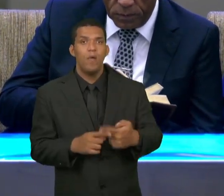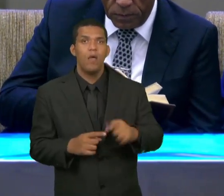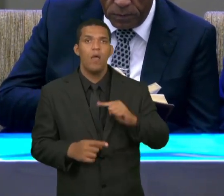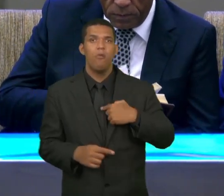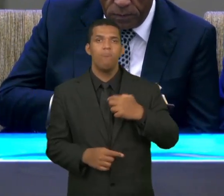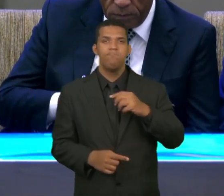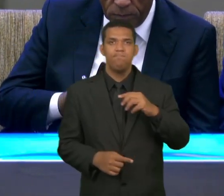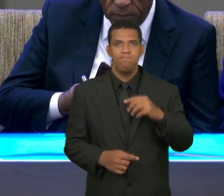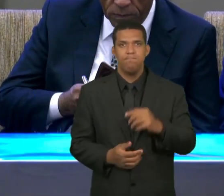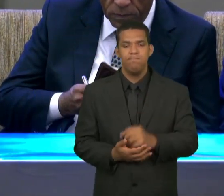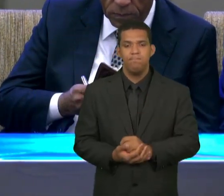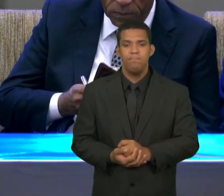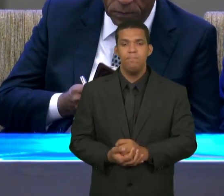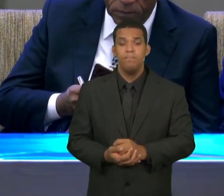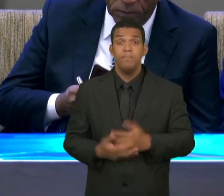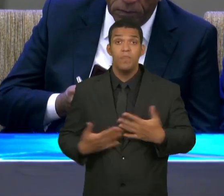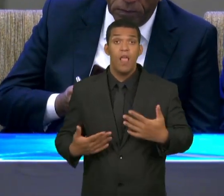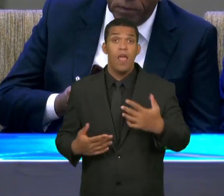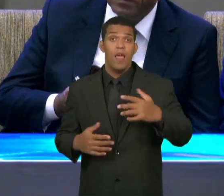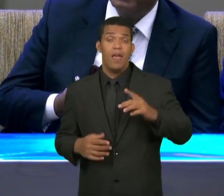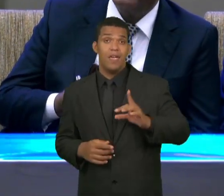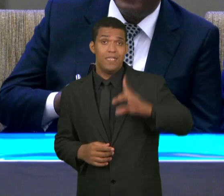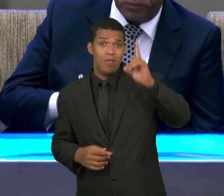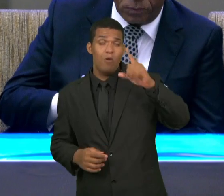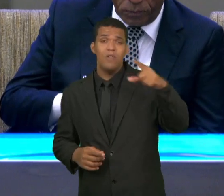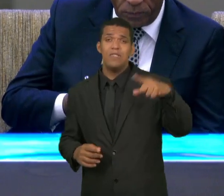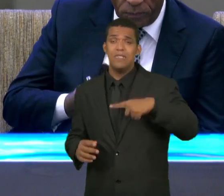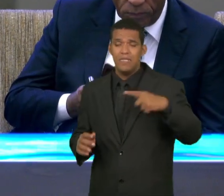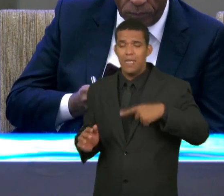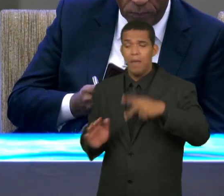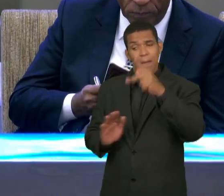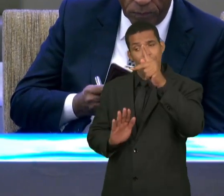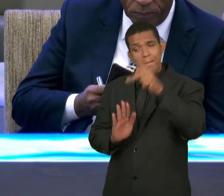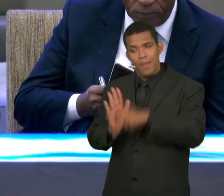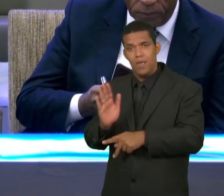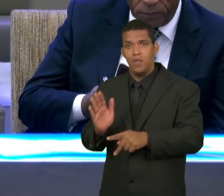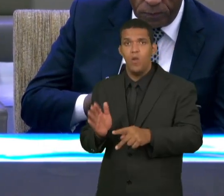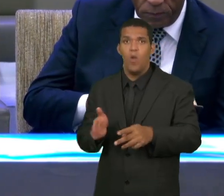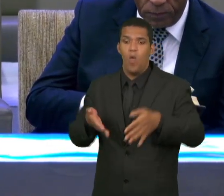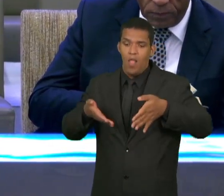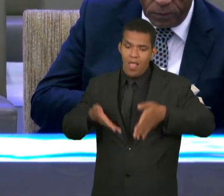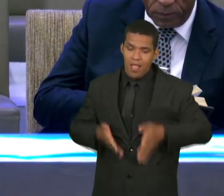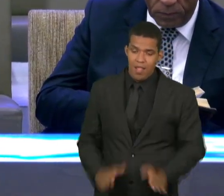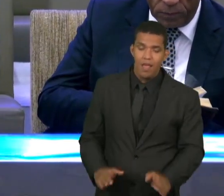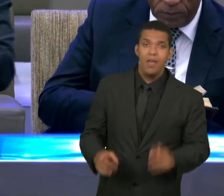terá algo para você nascer e viver.